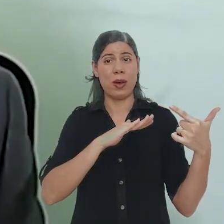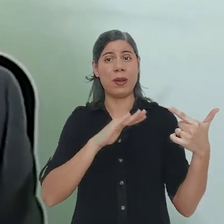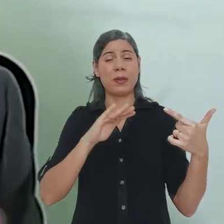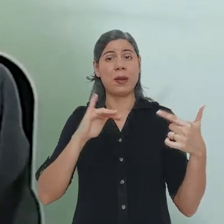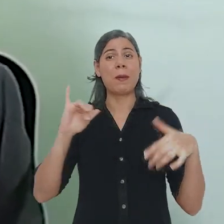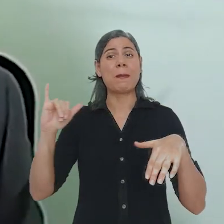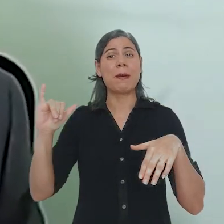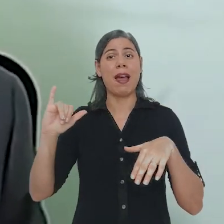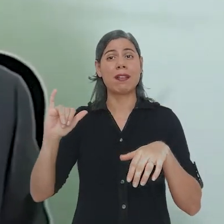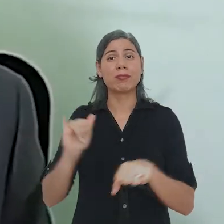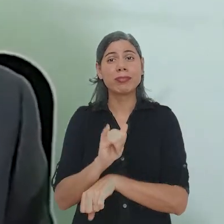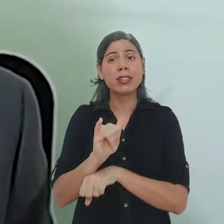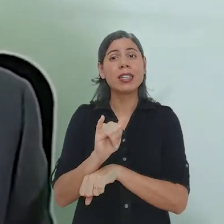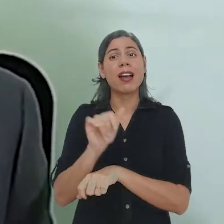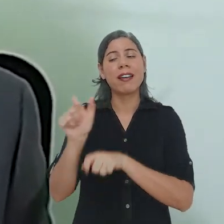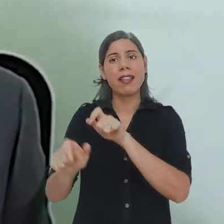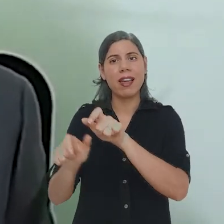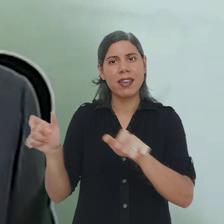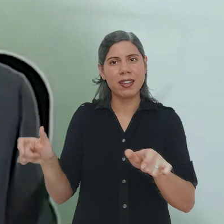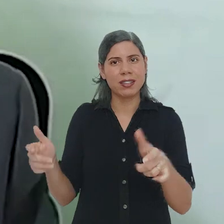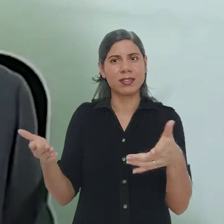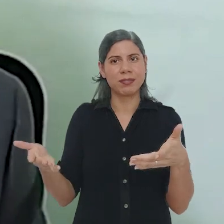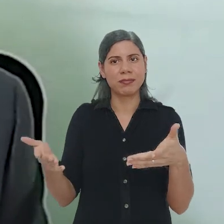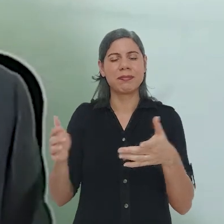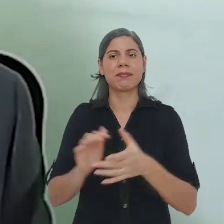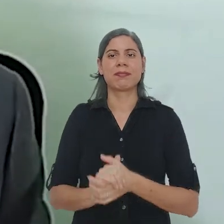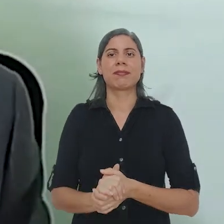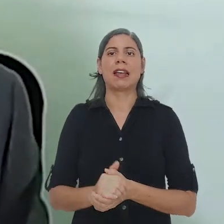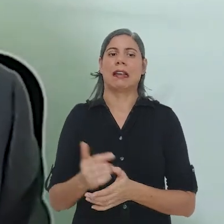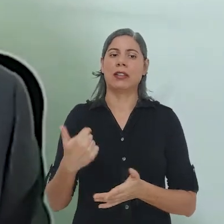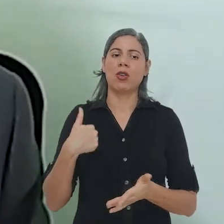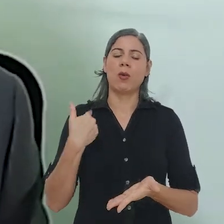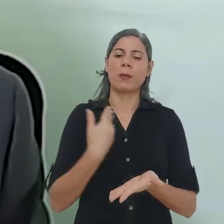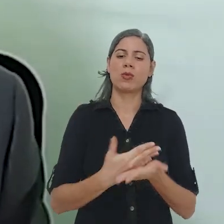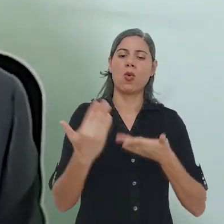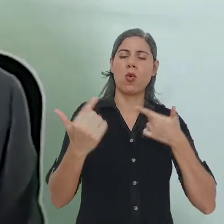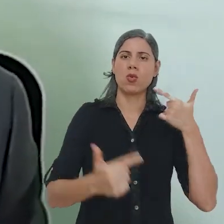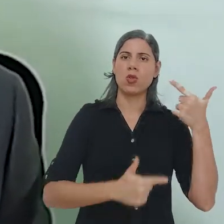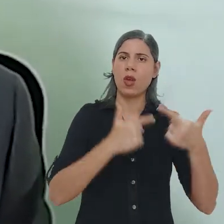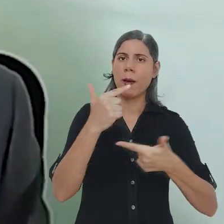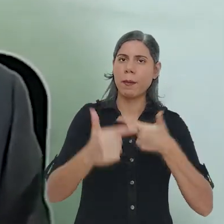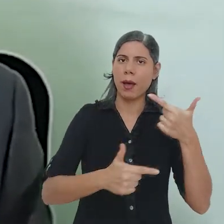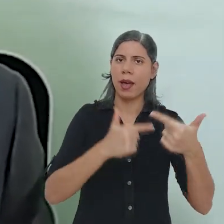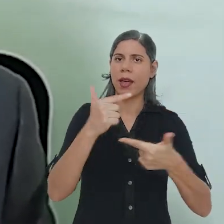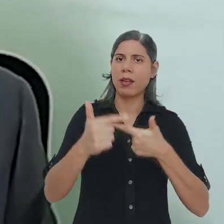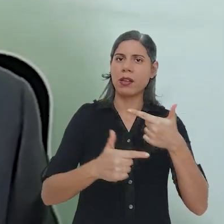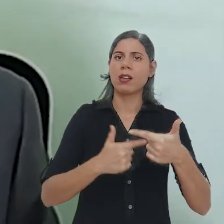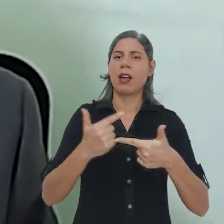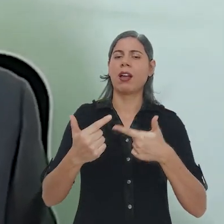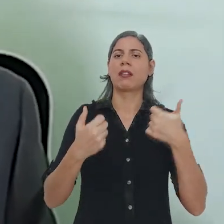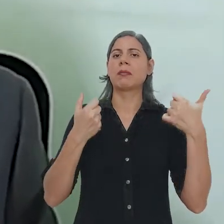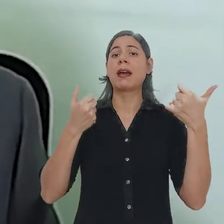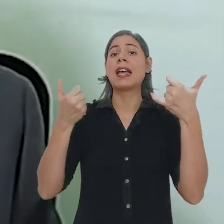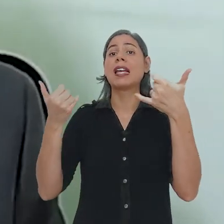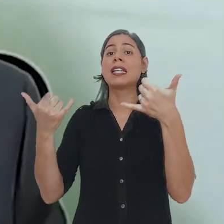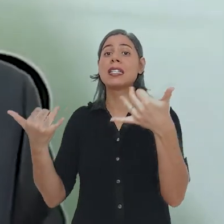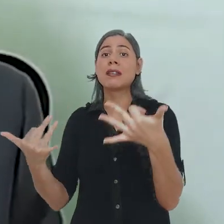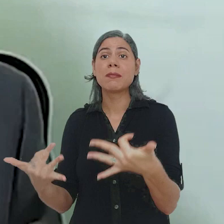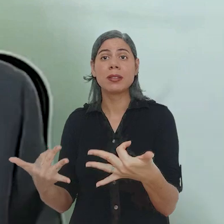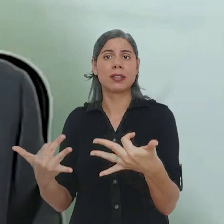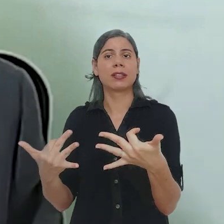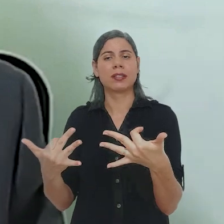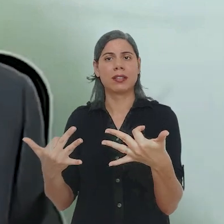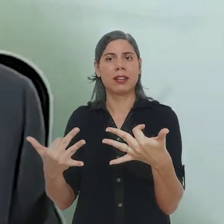para enganar os soldados da borracha. E aí a gente começou a trabalhar com audiências públicas para esclarecer